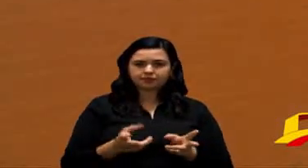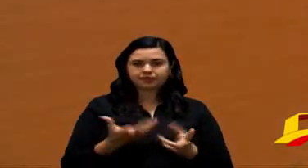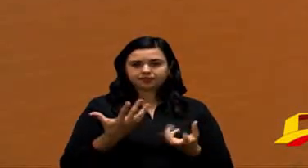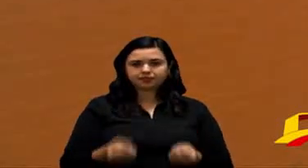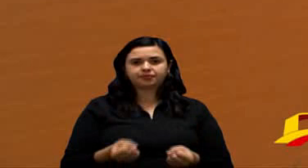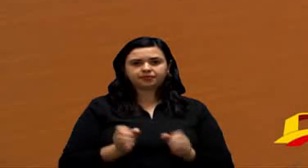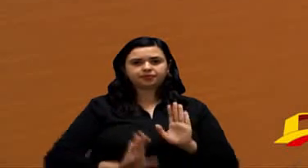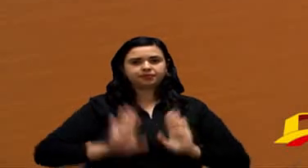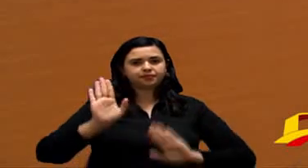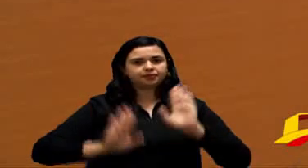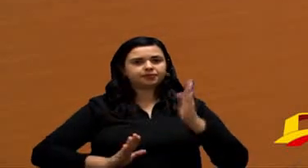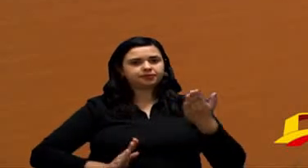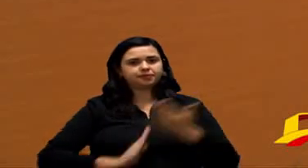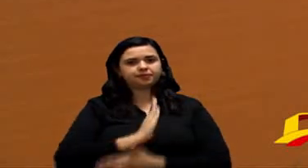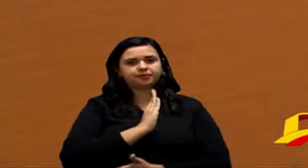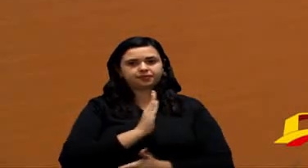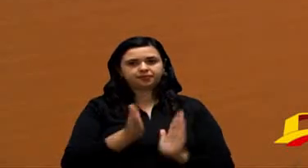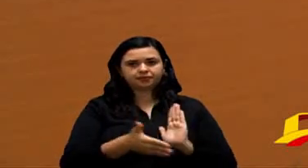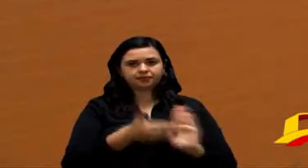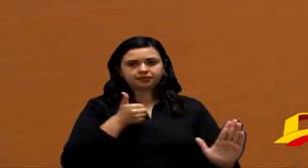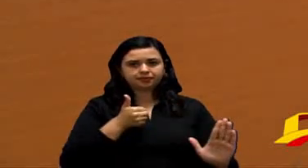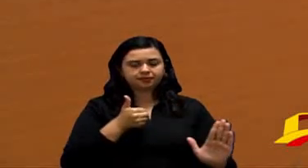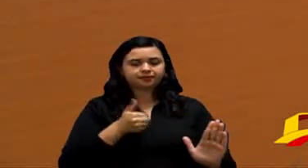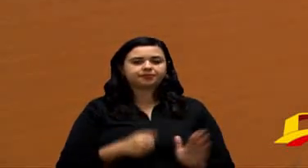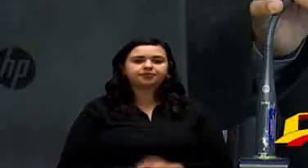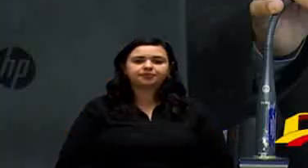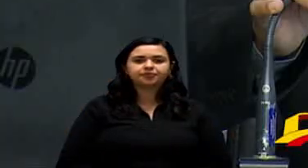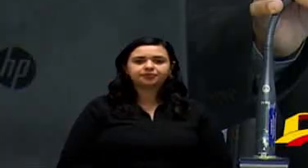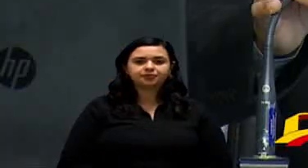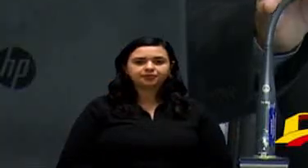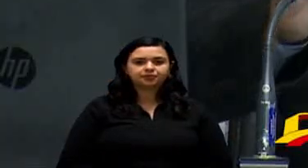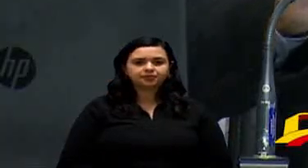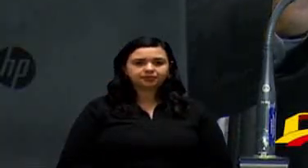estão aprovada a retirada